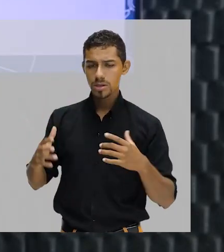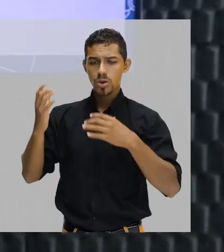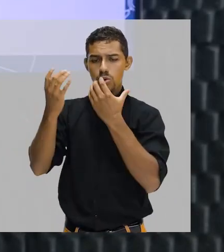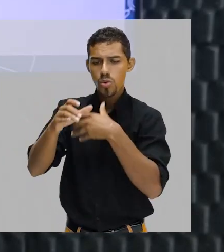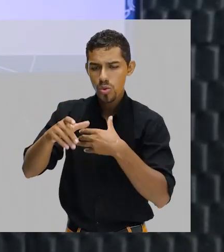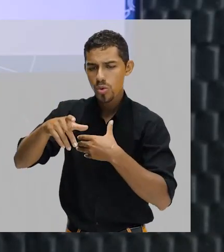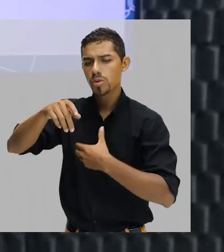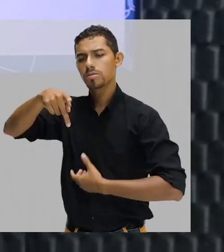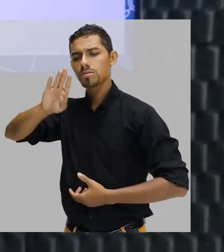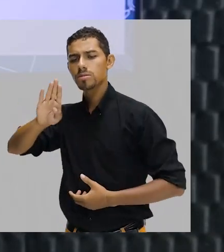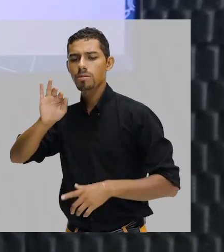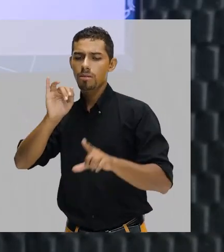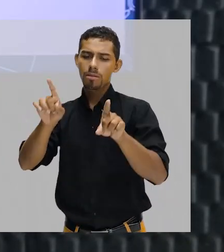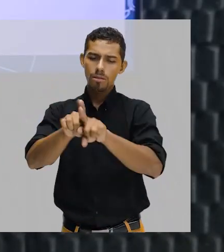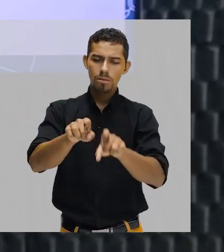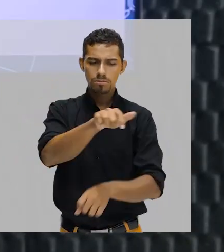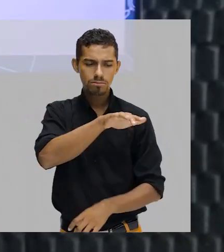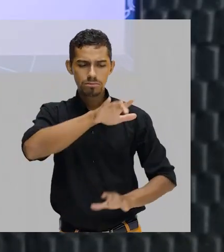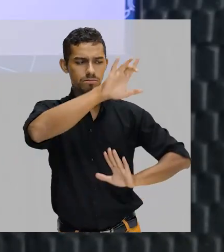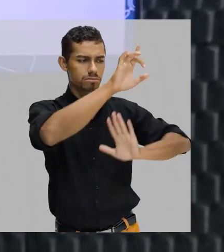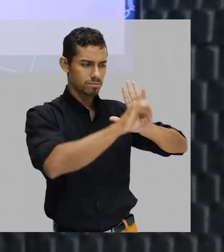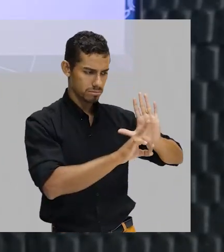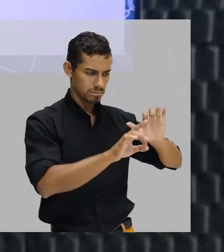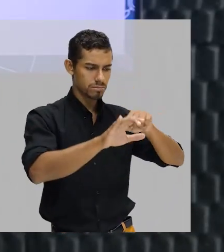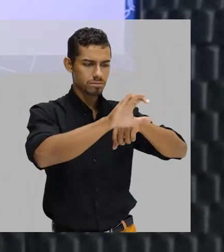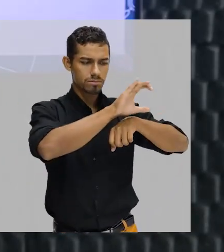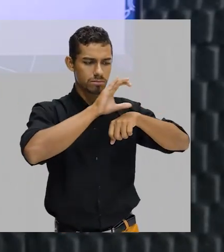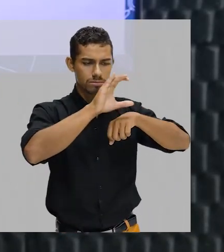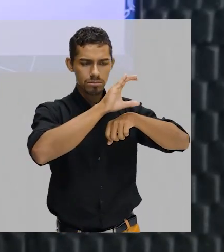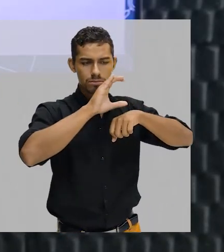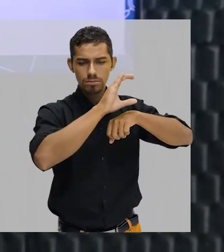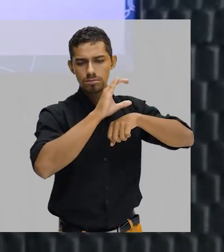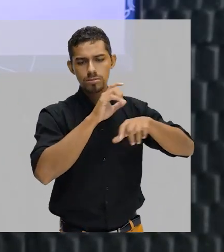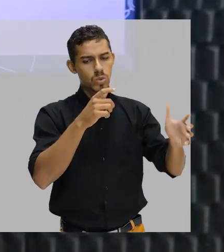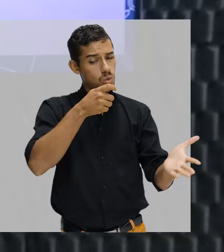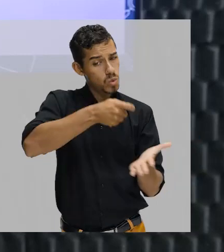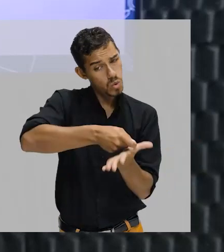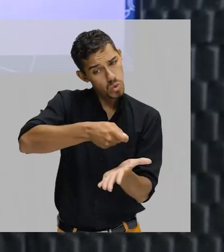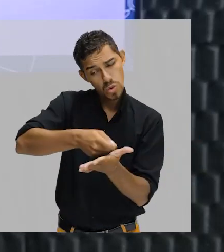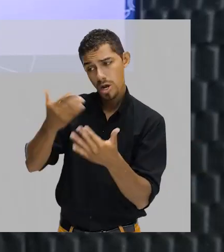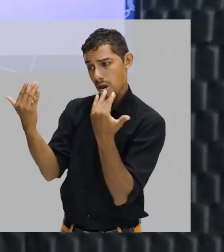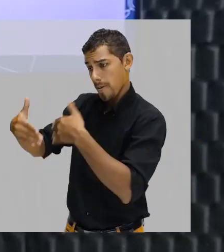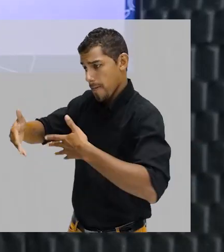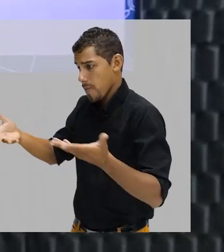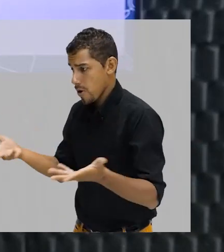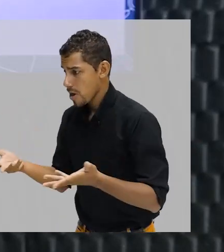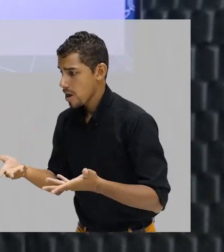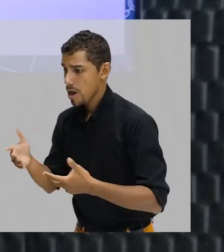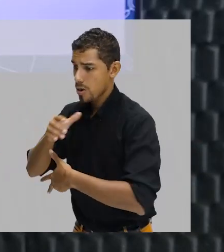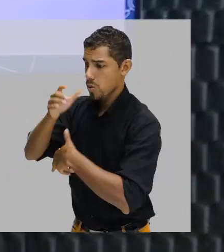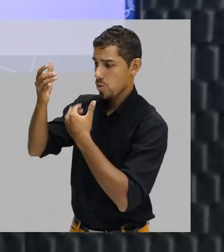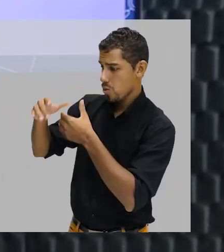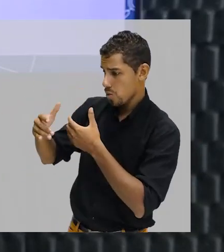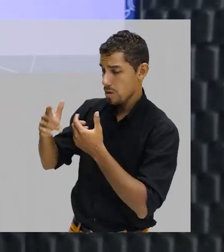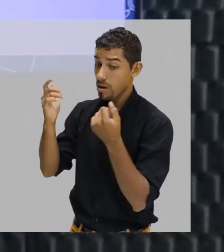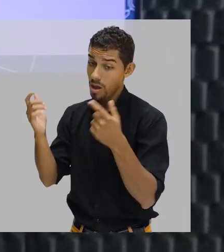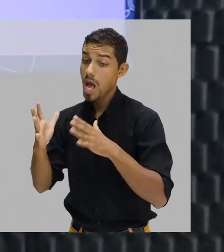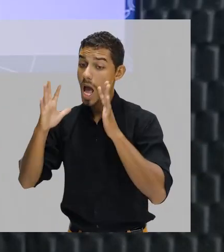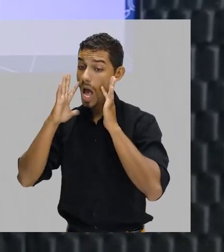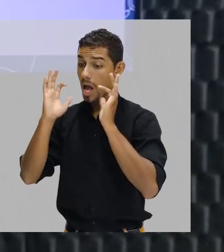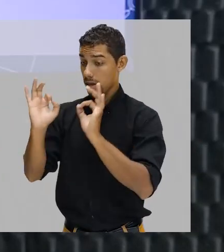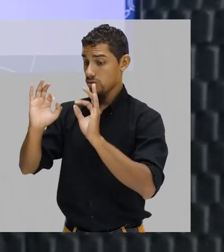público, tá certo? Tanto a área de direito aí constitucional cobra essas questões, também prova de atualidades, então é um assunto que tu precisa estar